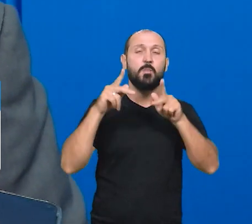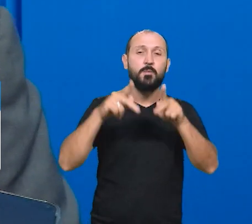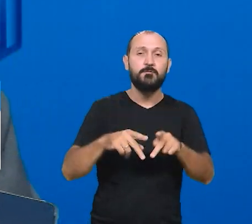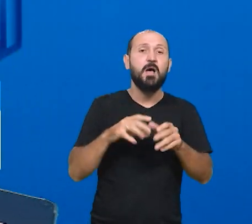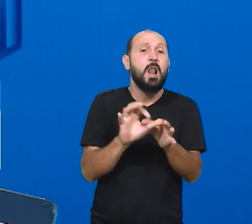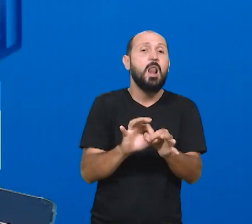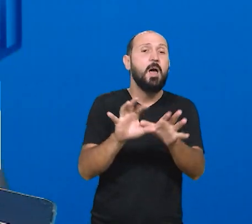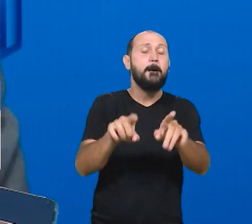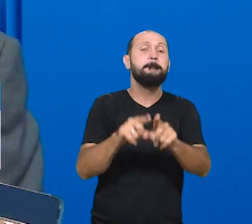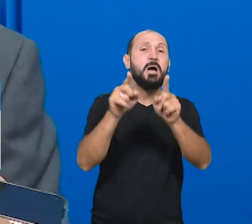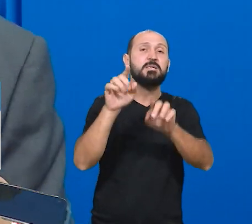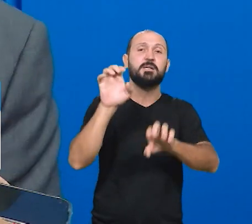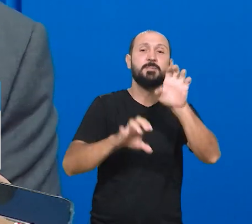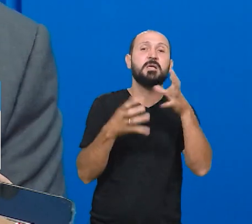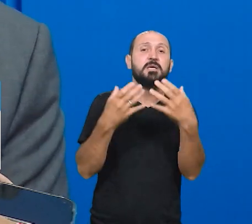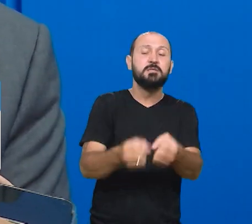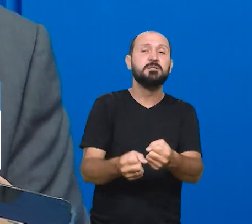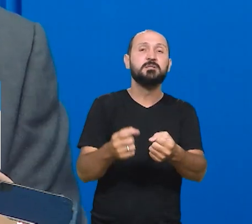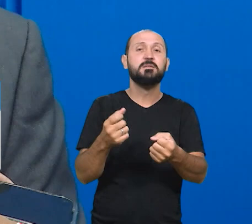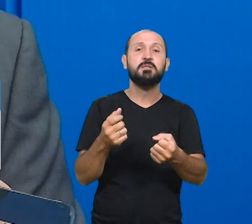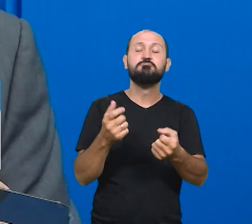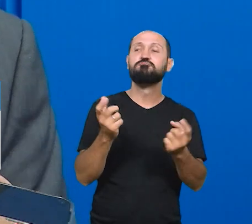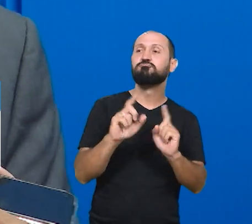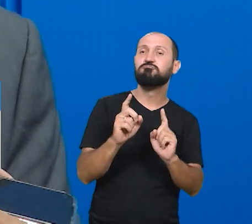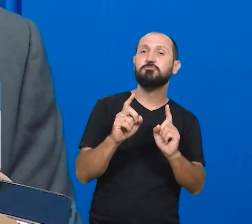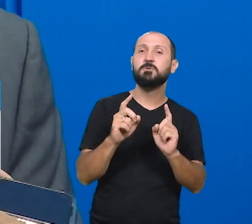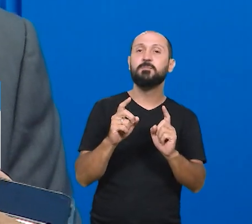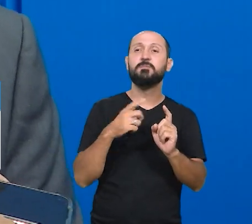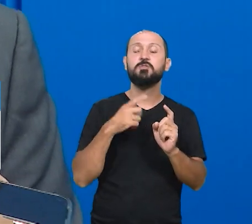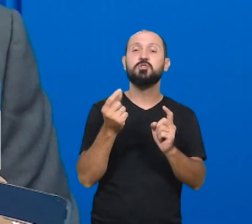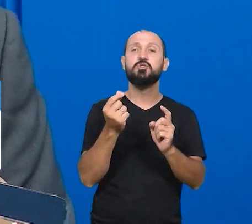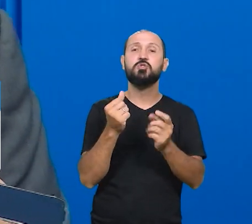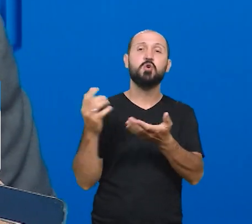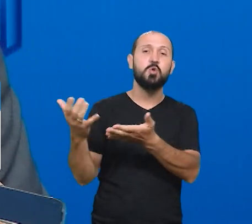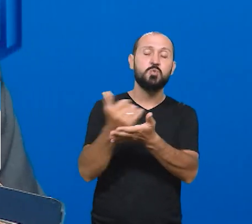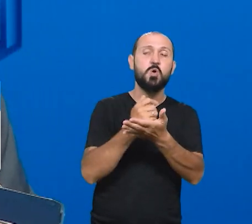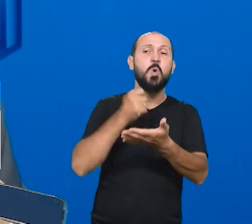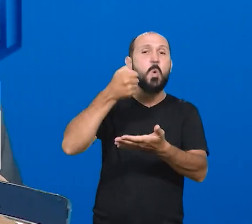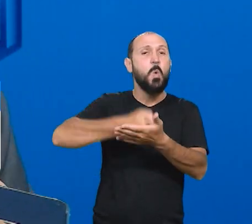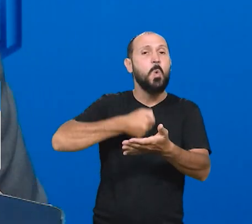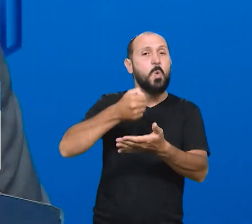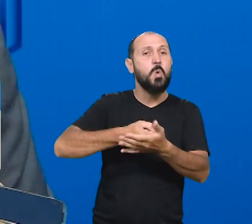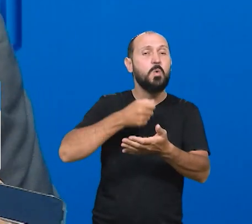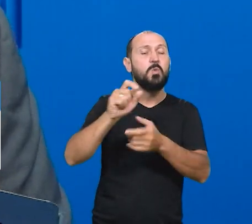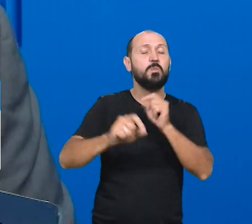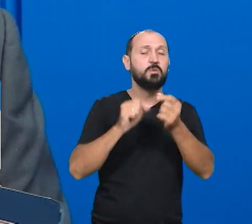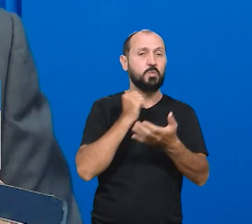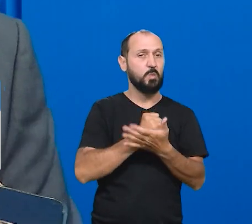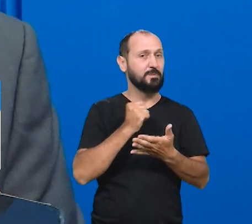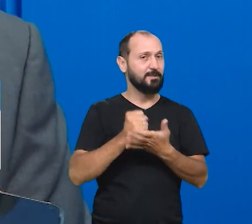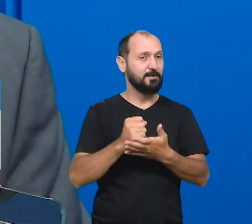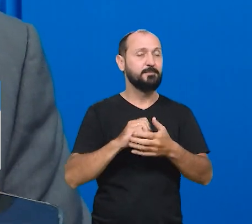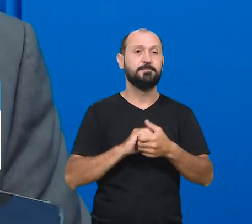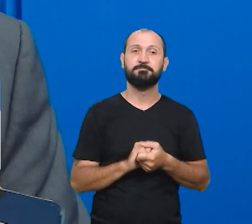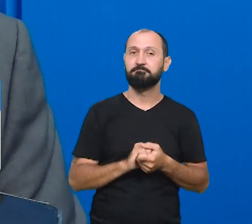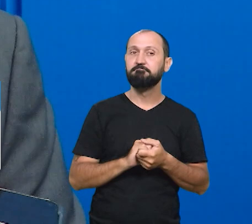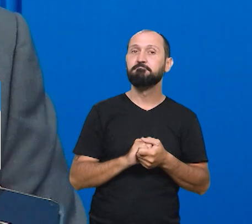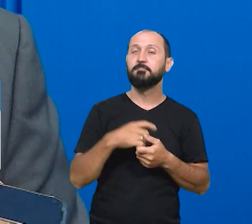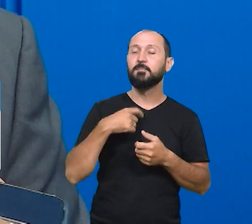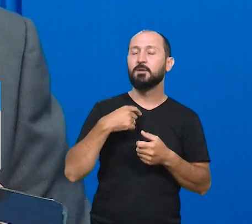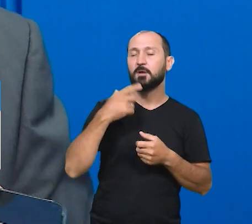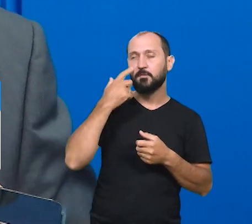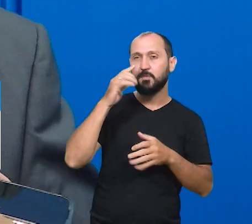o poder público vai fazer a concessão, mas a empresa que assume tem condições de arrecadar e cumprir as suas obrigações